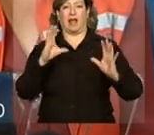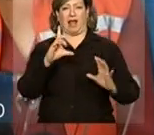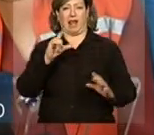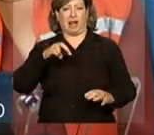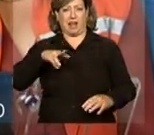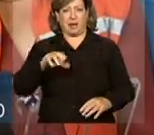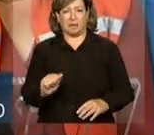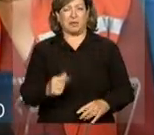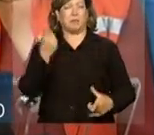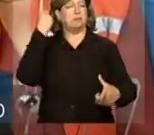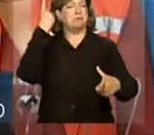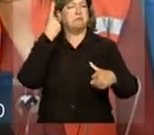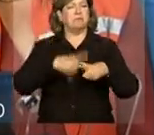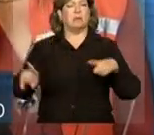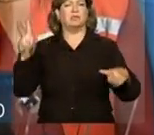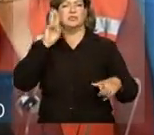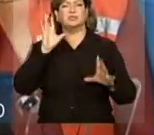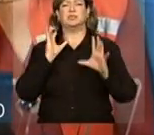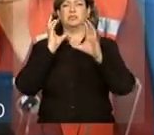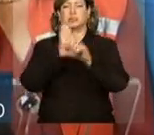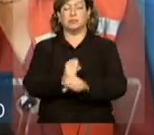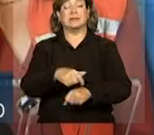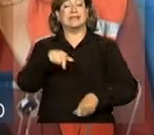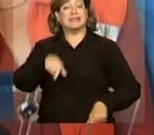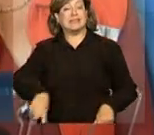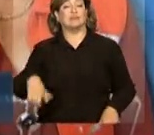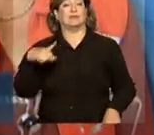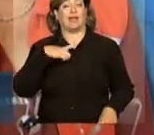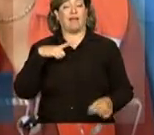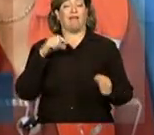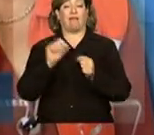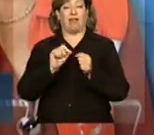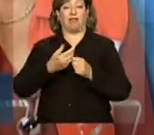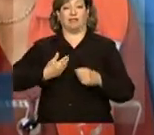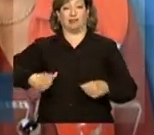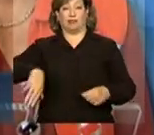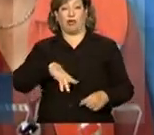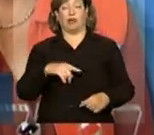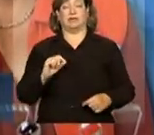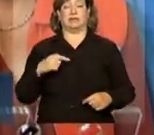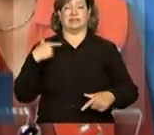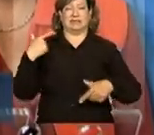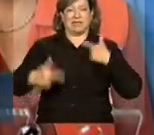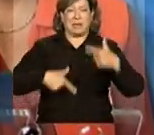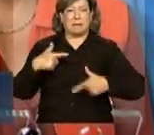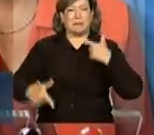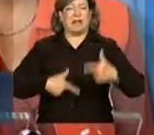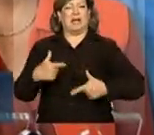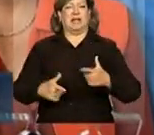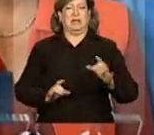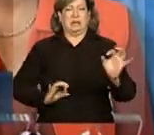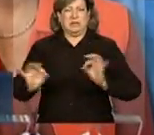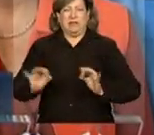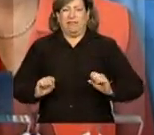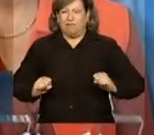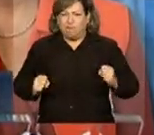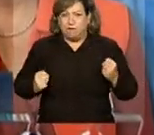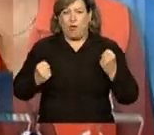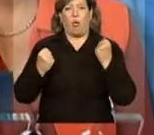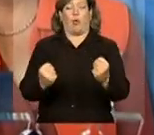nossa história. Isso tem exigido de nós uma movimentação e uma coordenação muito